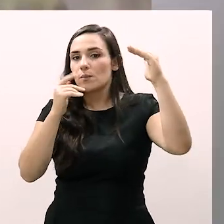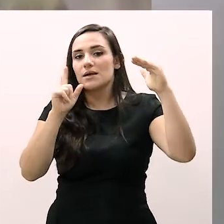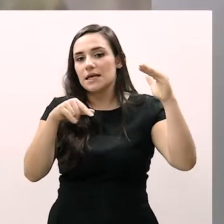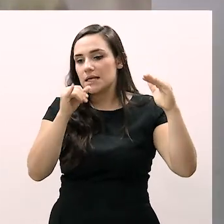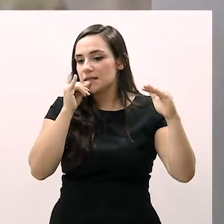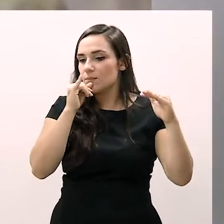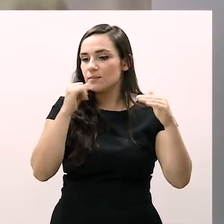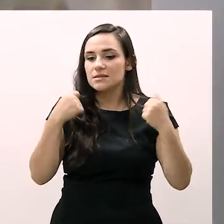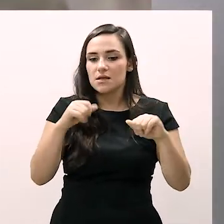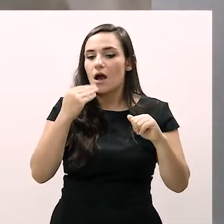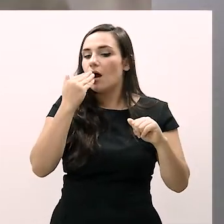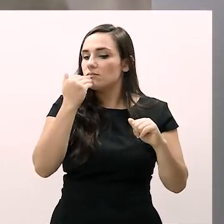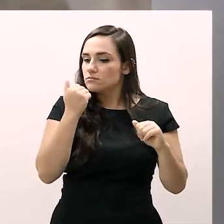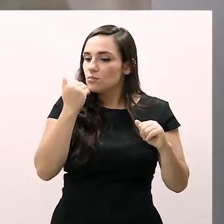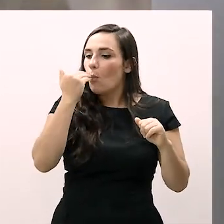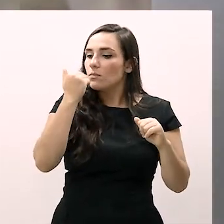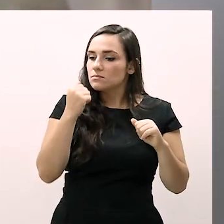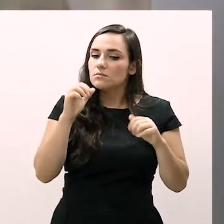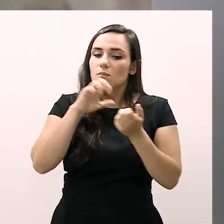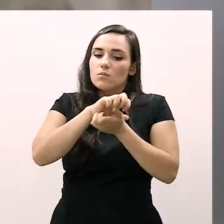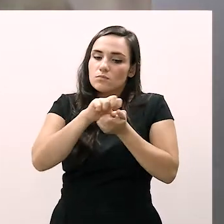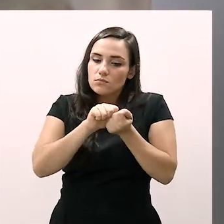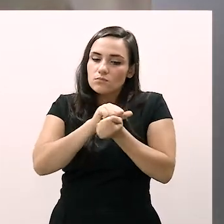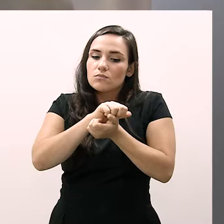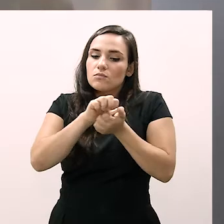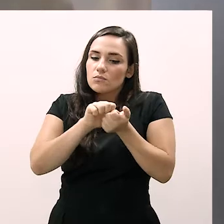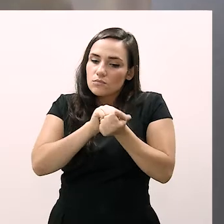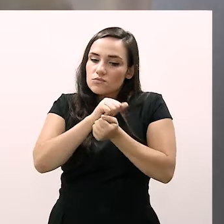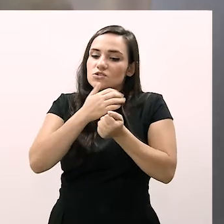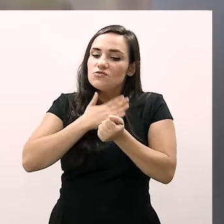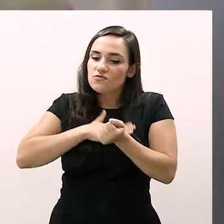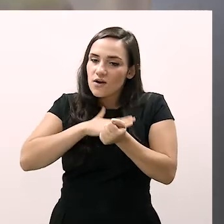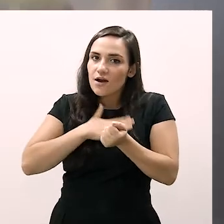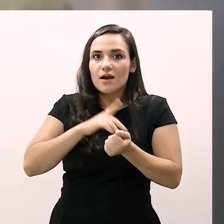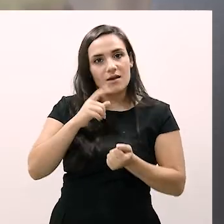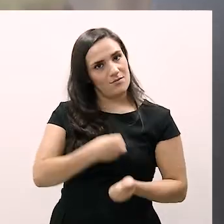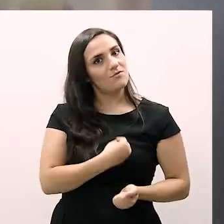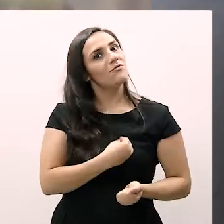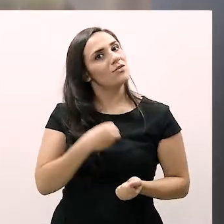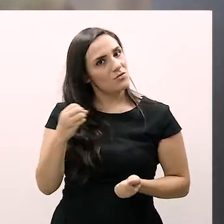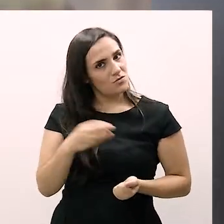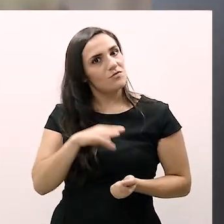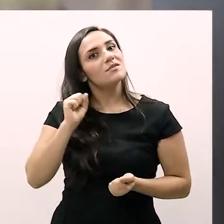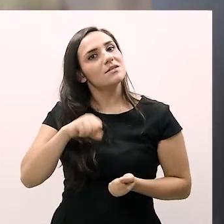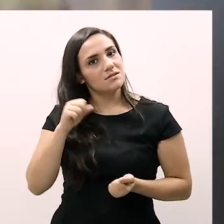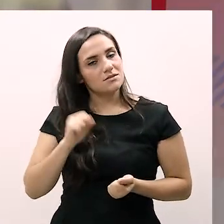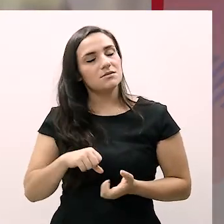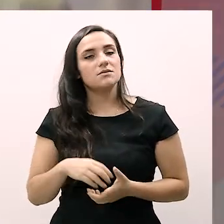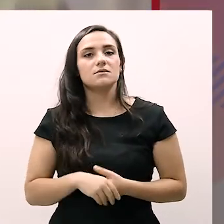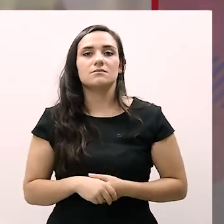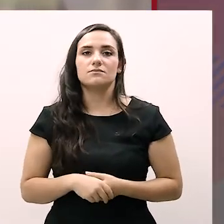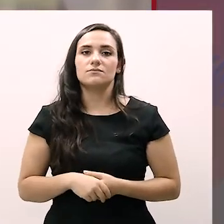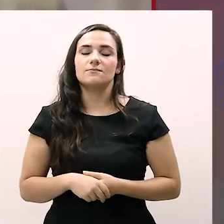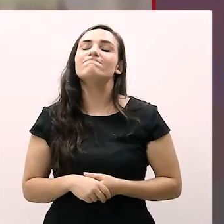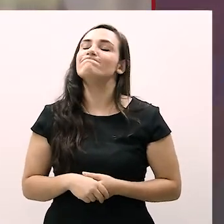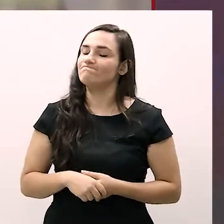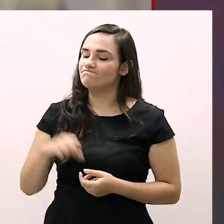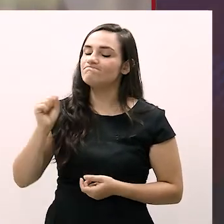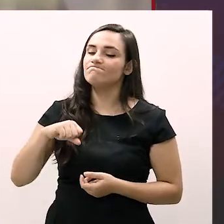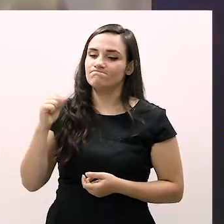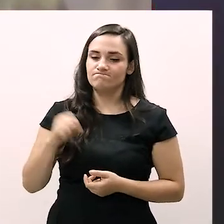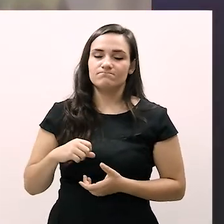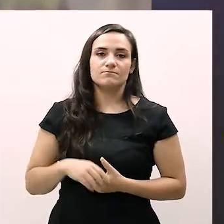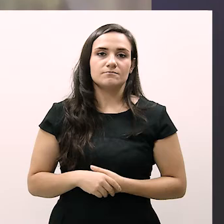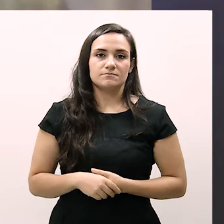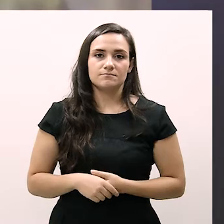comer devagar, a mastigar, a corrigir erros que muitas vezes... É uma vida nova, né? A corrigir erros que muitas vezes motivaram